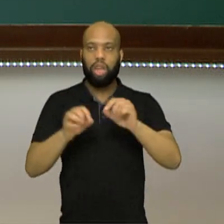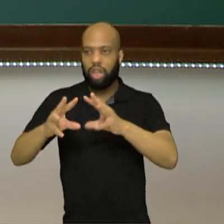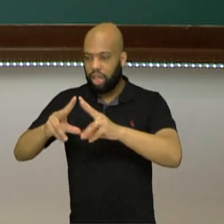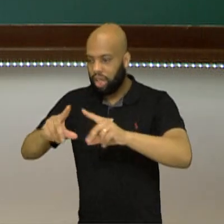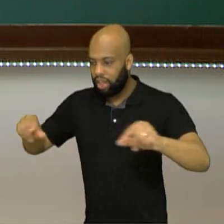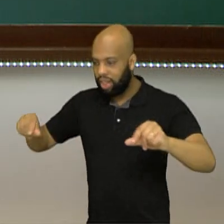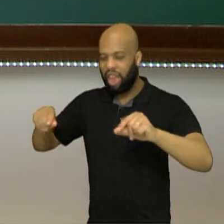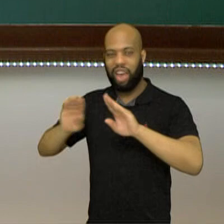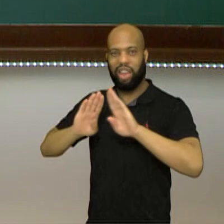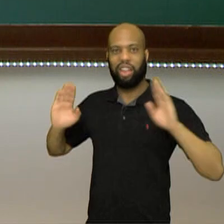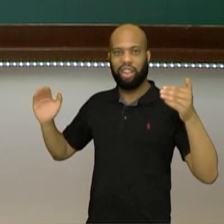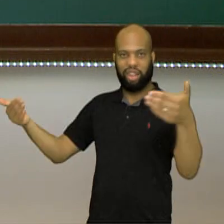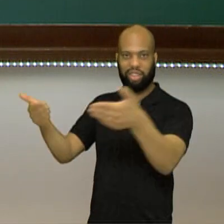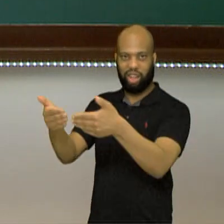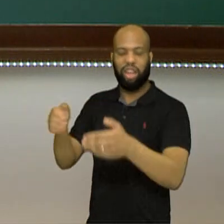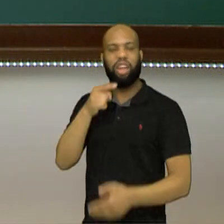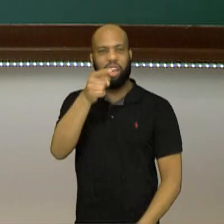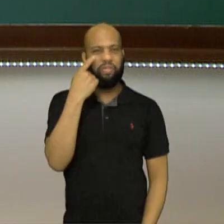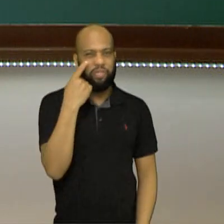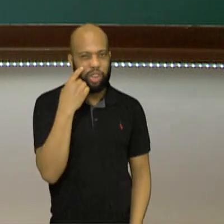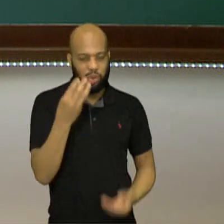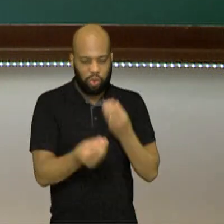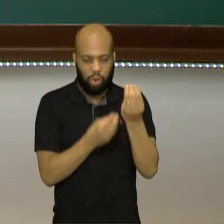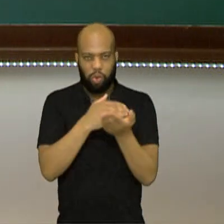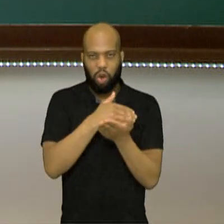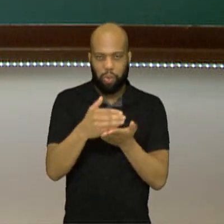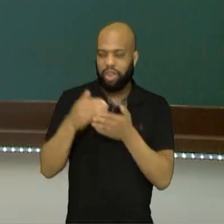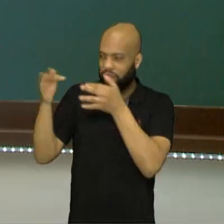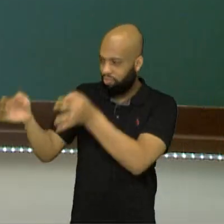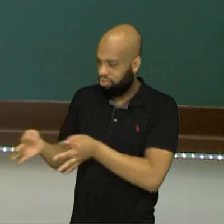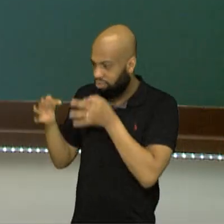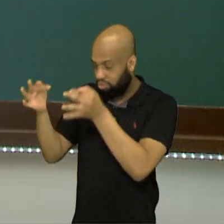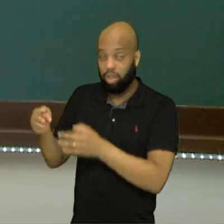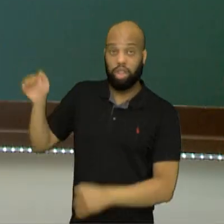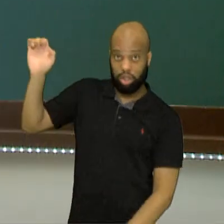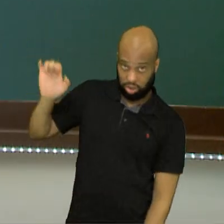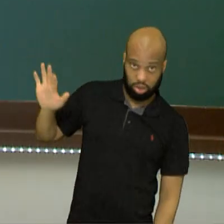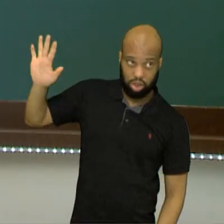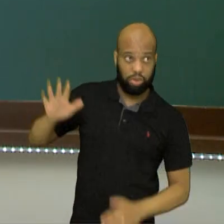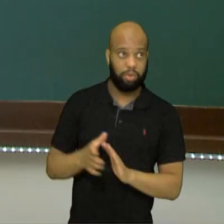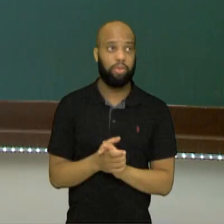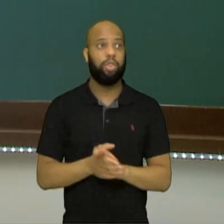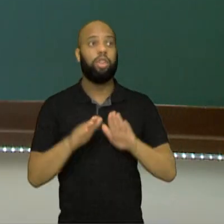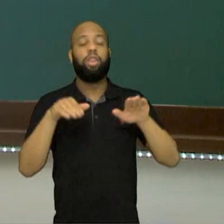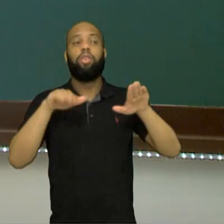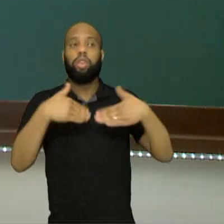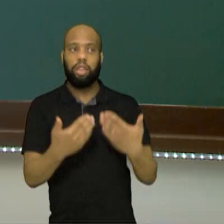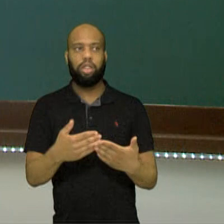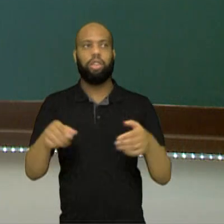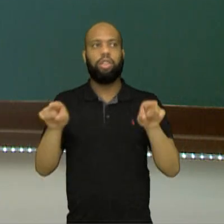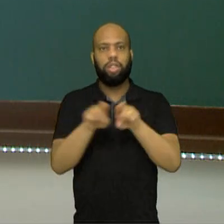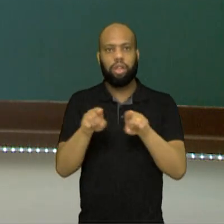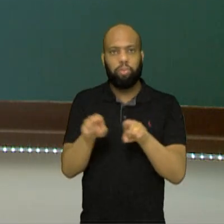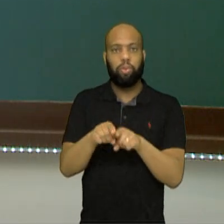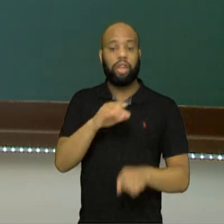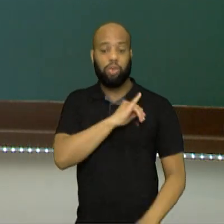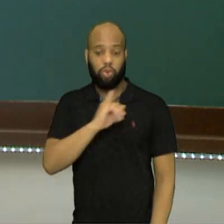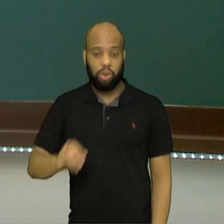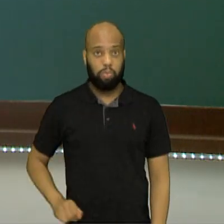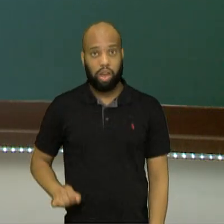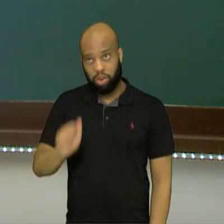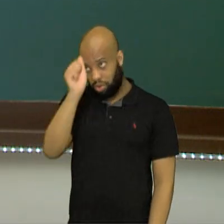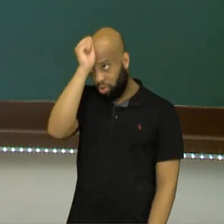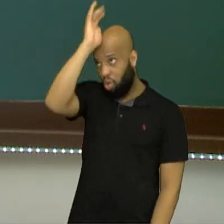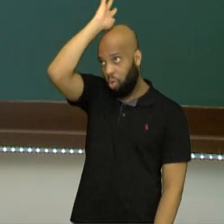terra, pessoal. Entendeu como que começa esse processo de feudalização na Europa? E lá, propriamente lá no Império Romano, a gente